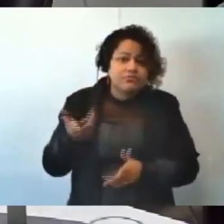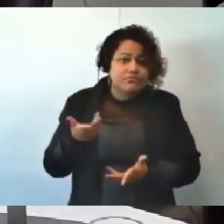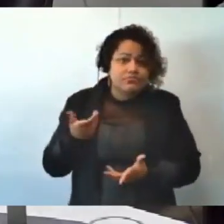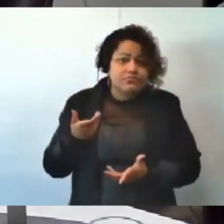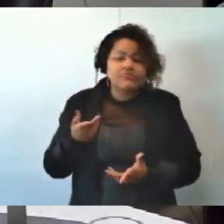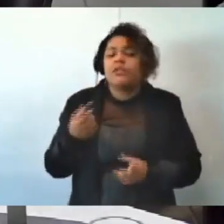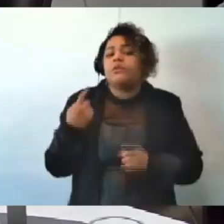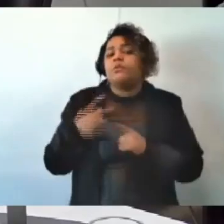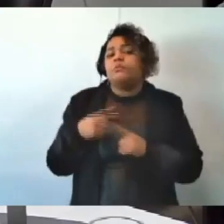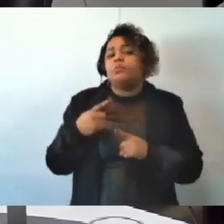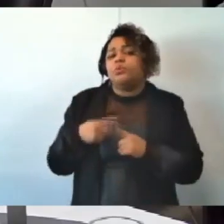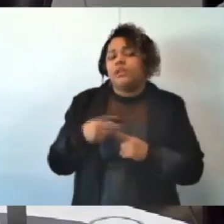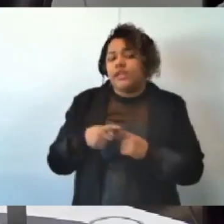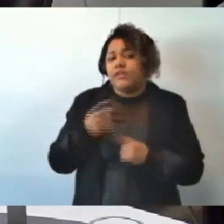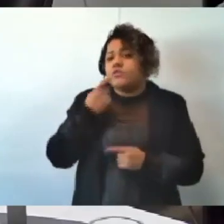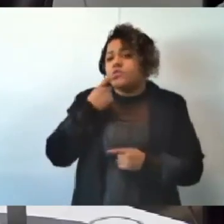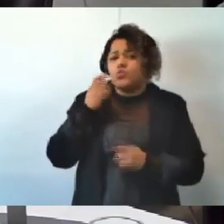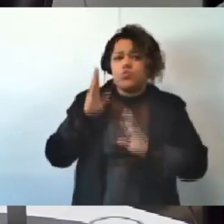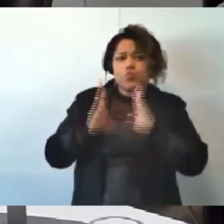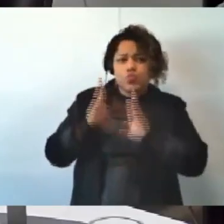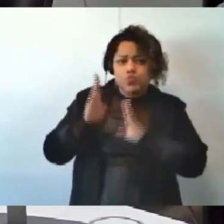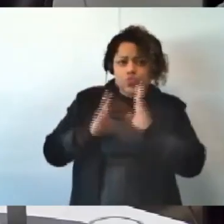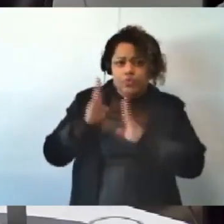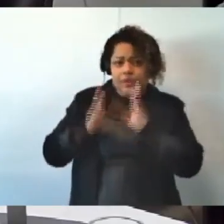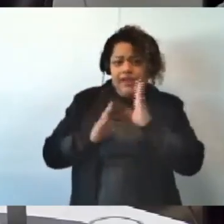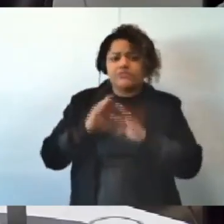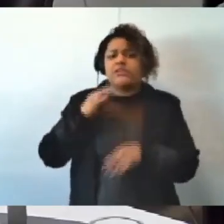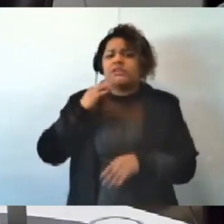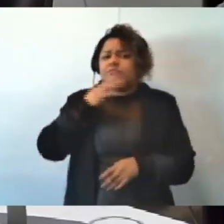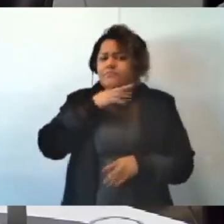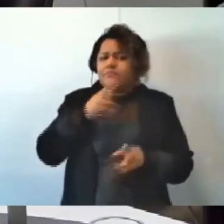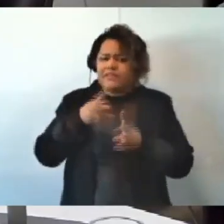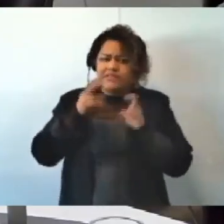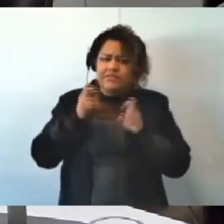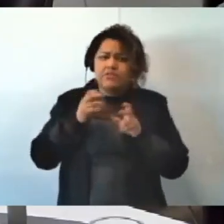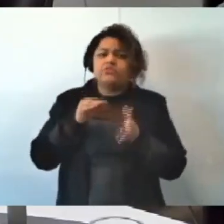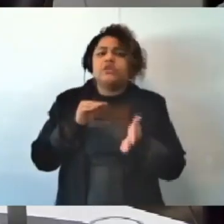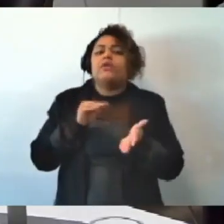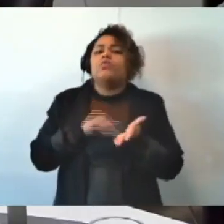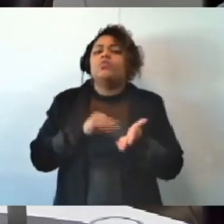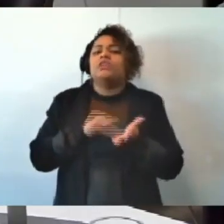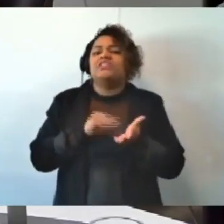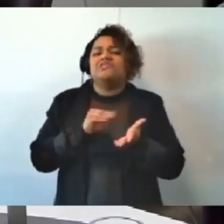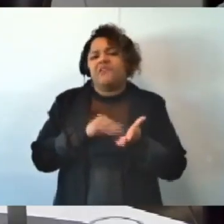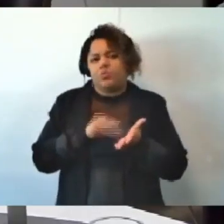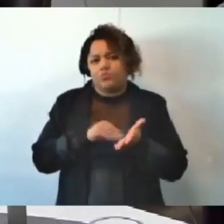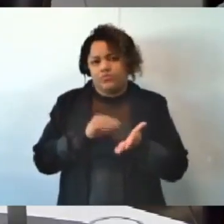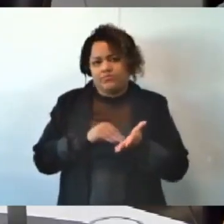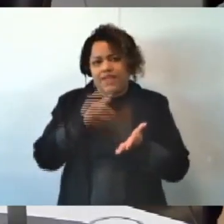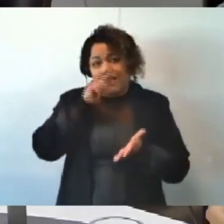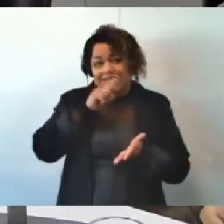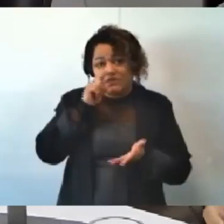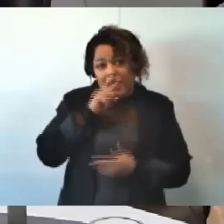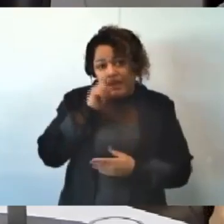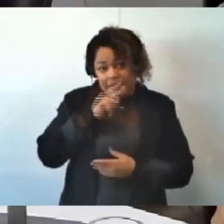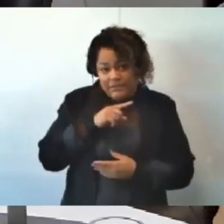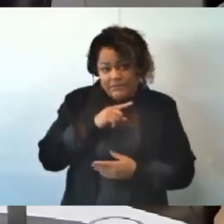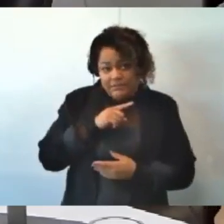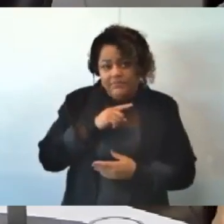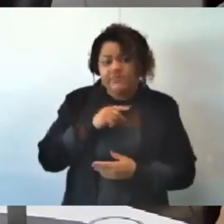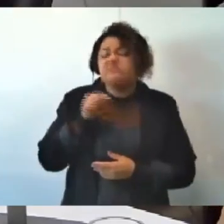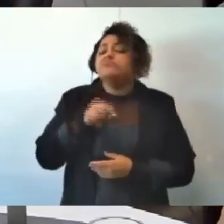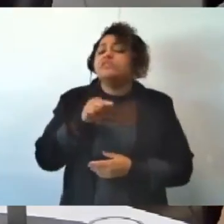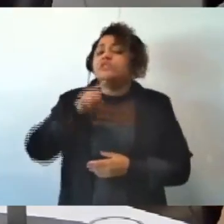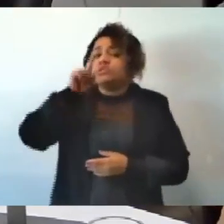né, a gente já está vendo a deficiência. E, até nisso, aí foi o incentivo que, na verdade, a